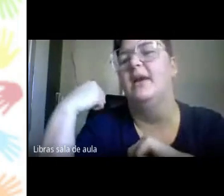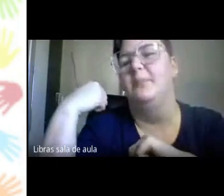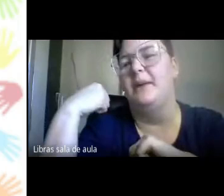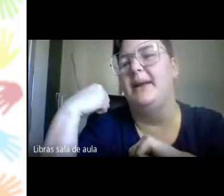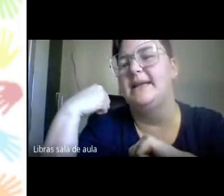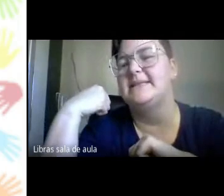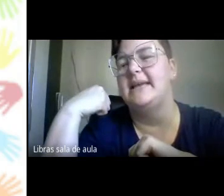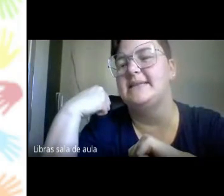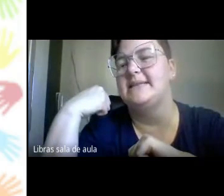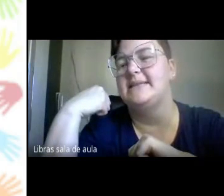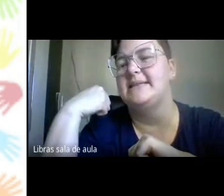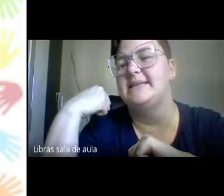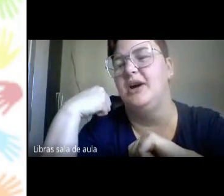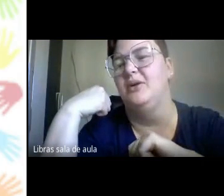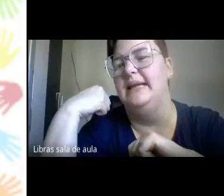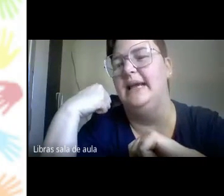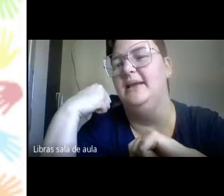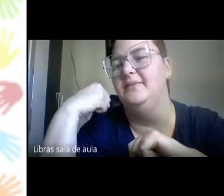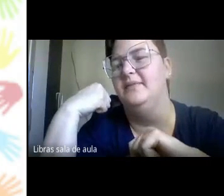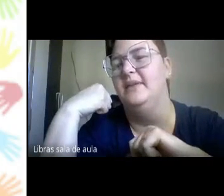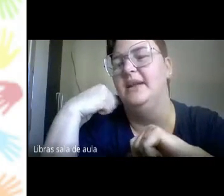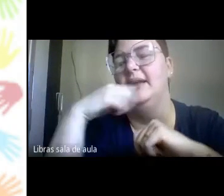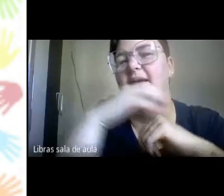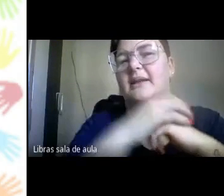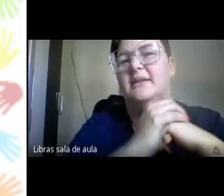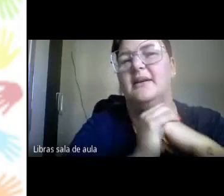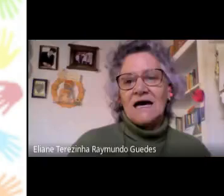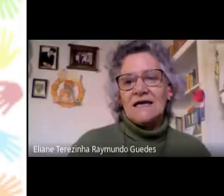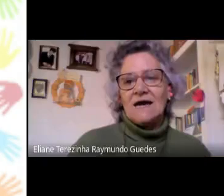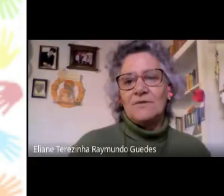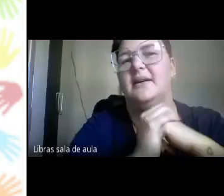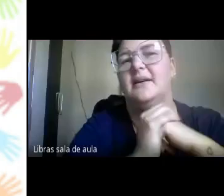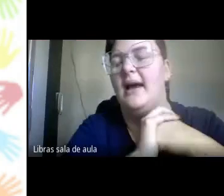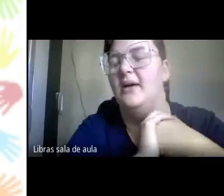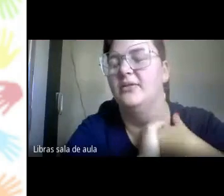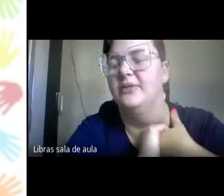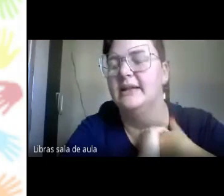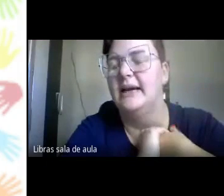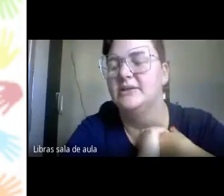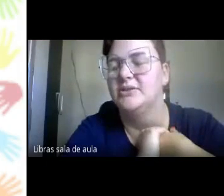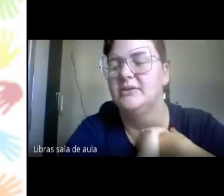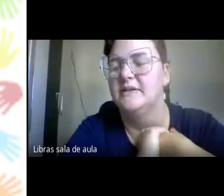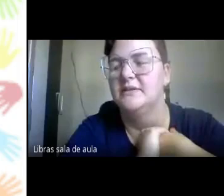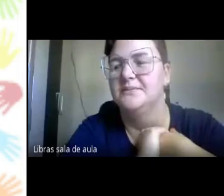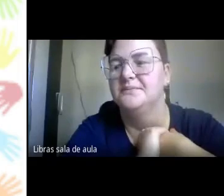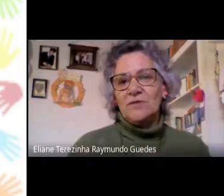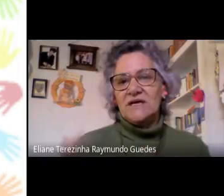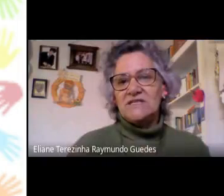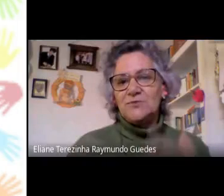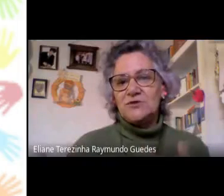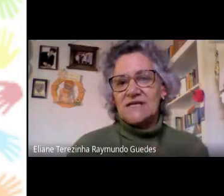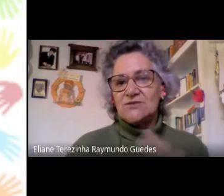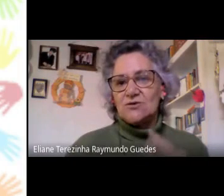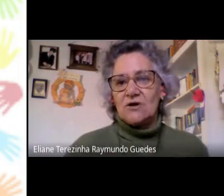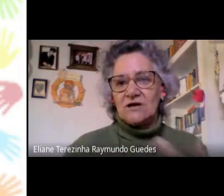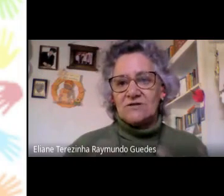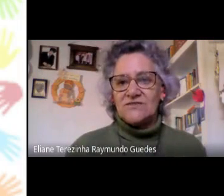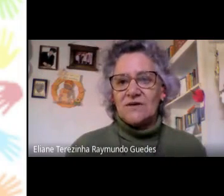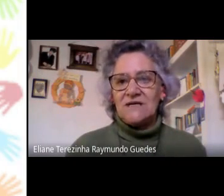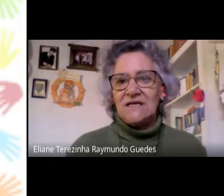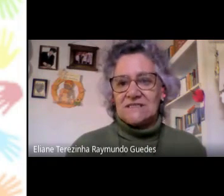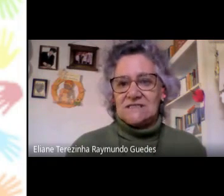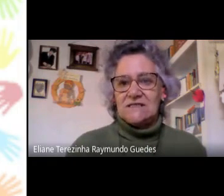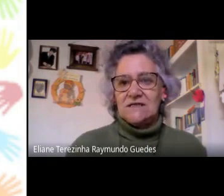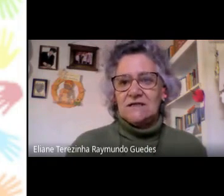que permanecer em sala de aula, né? Então, é algo fantástico isso. E o mesmo processo ocorre com